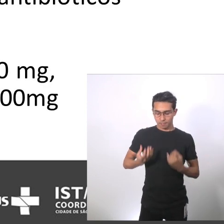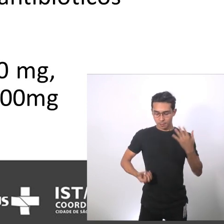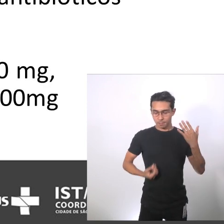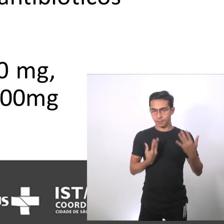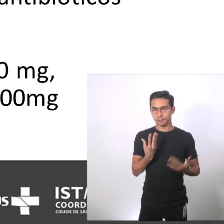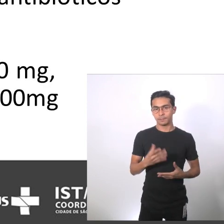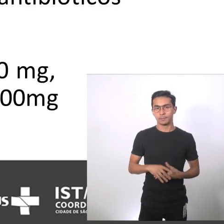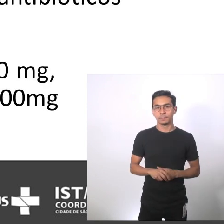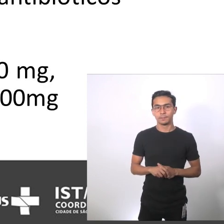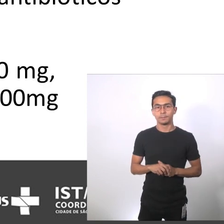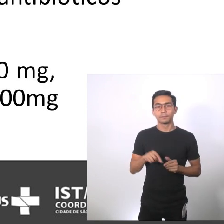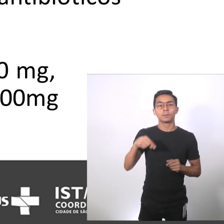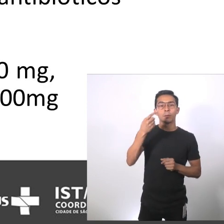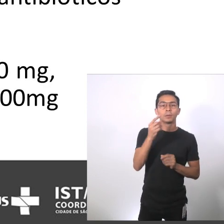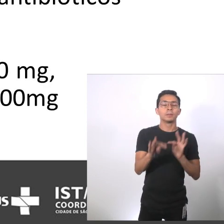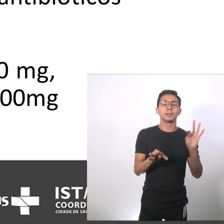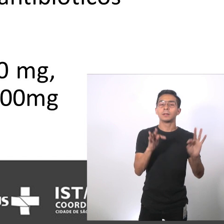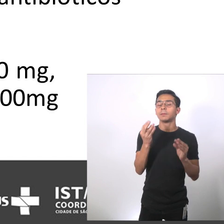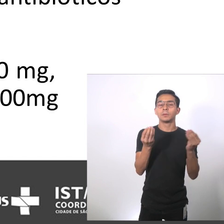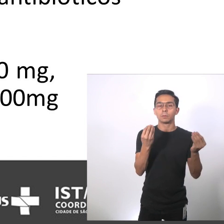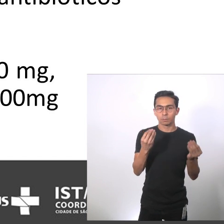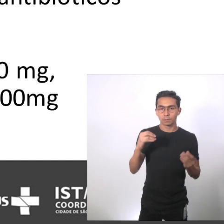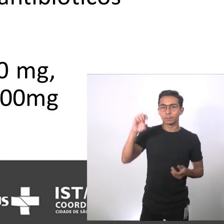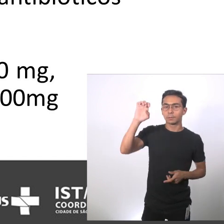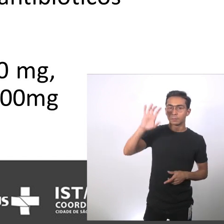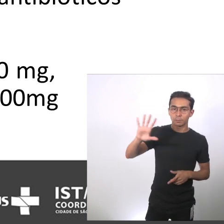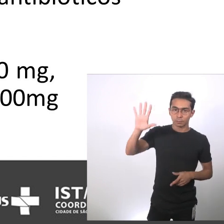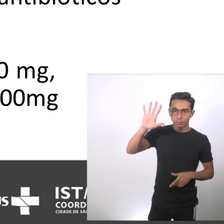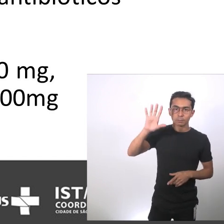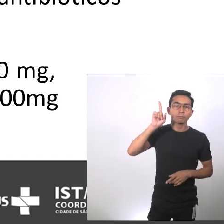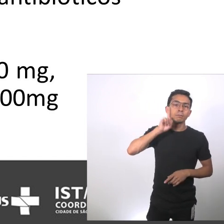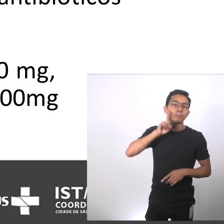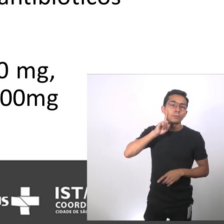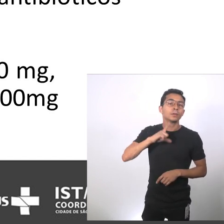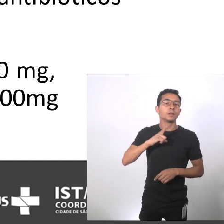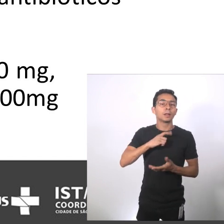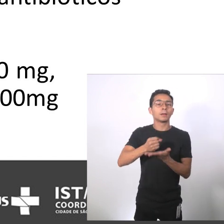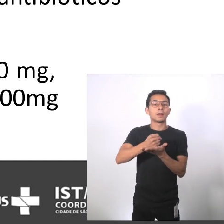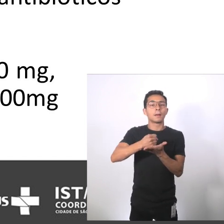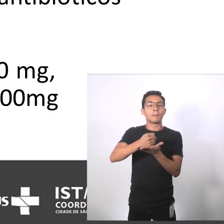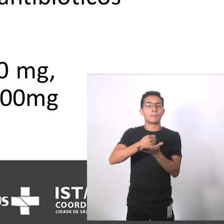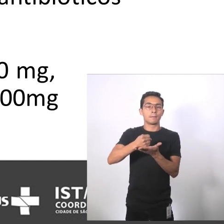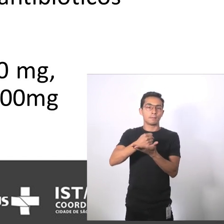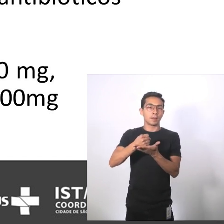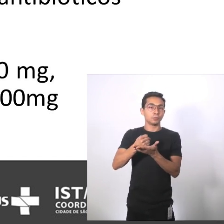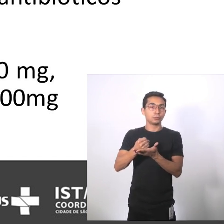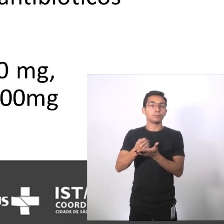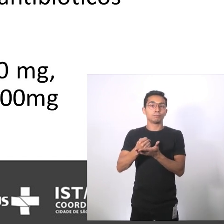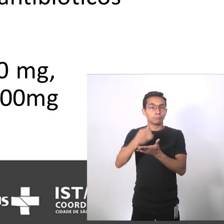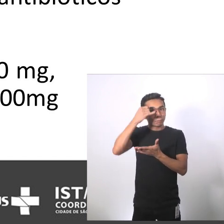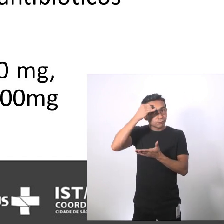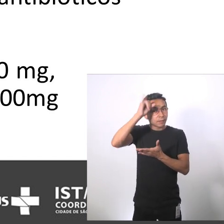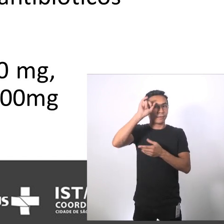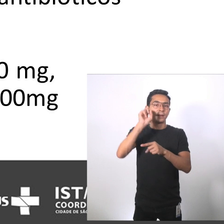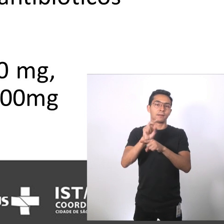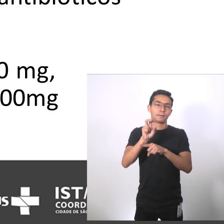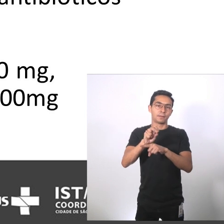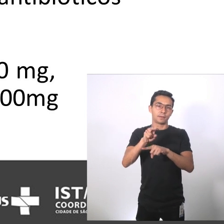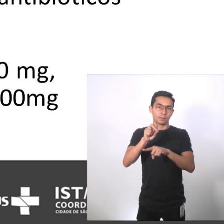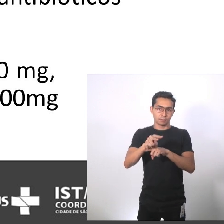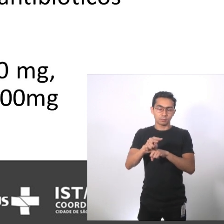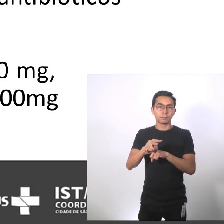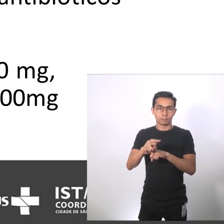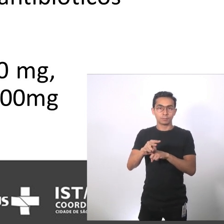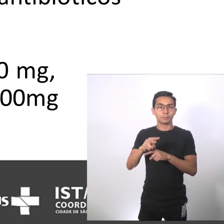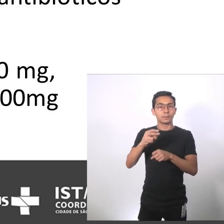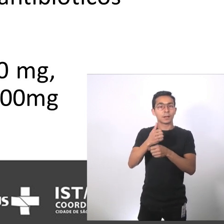Tratamento. Então, na União Europeia e nos Estados Unidos, existe um antiviral específico aprovado